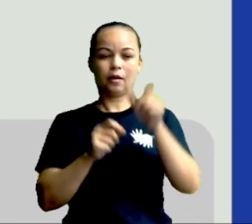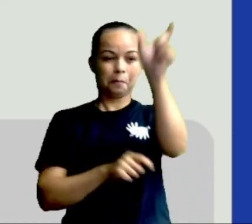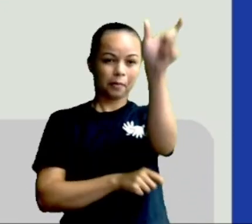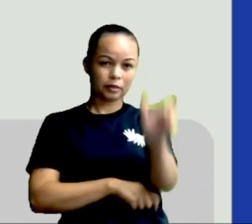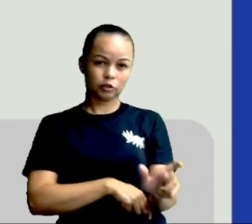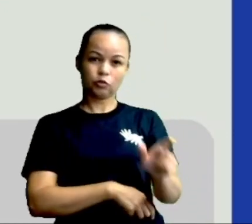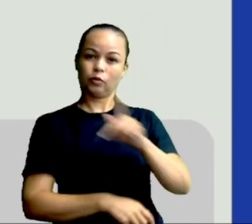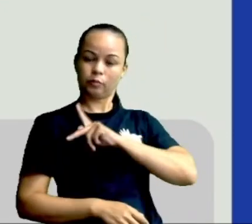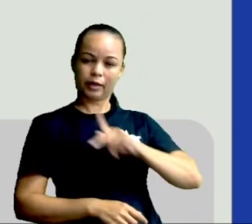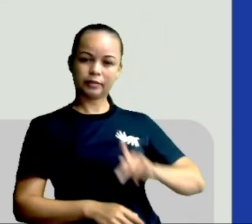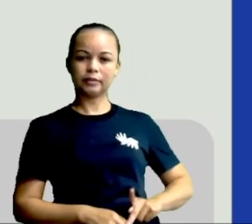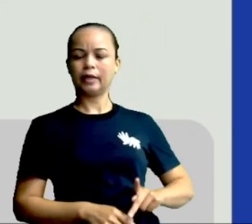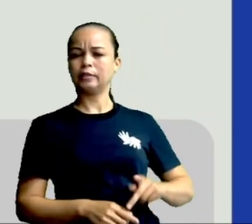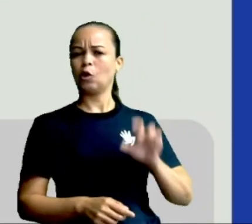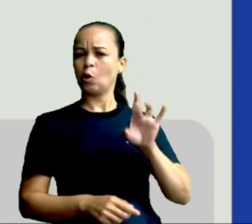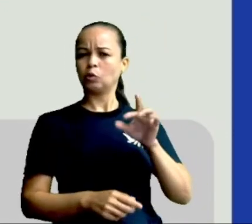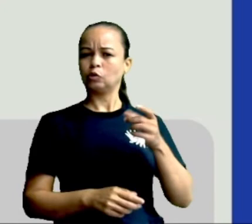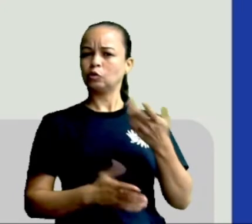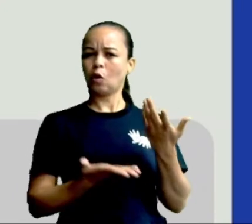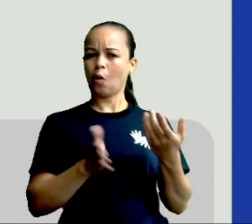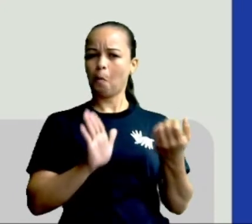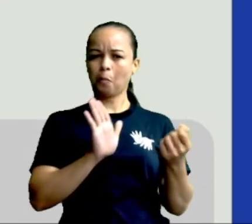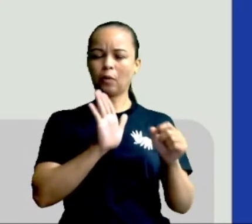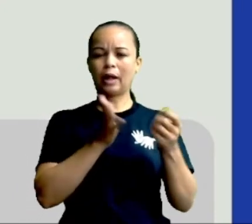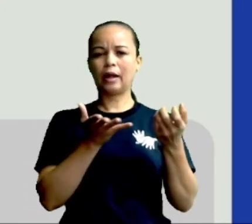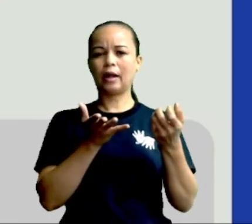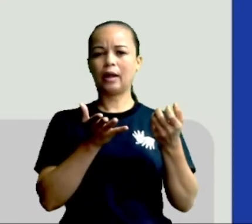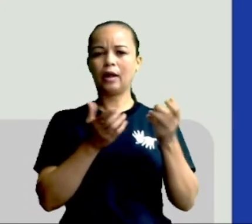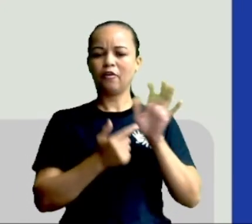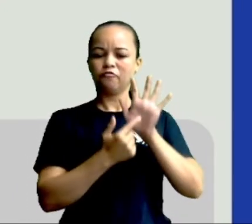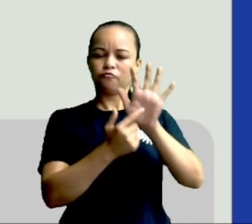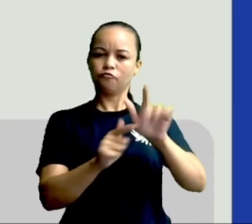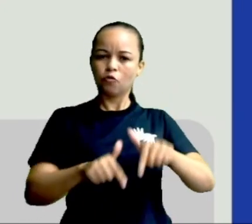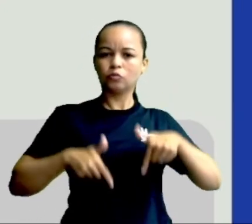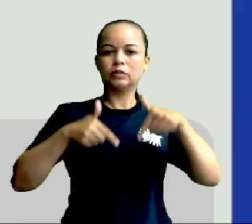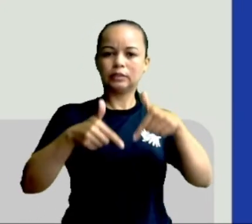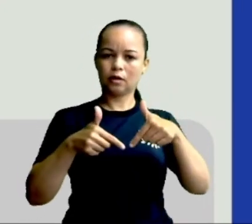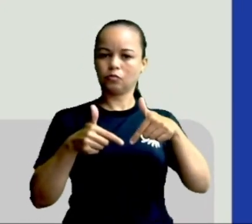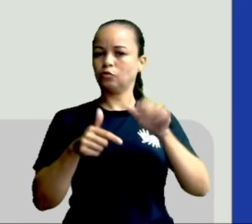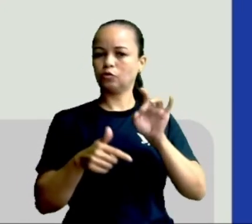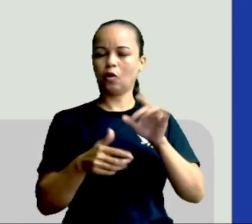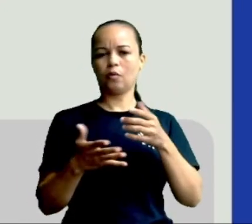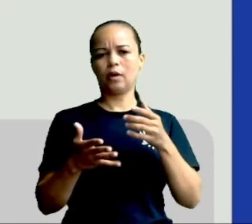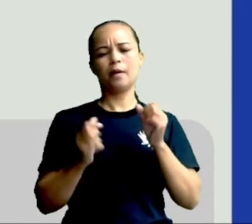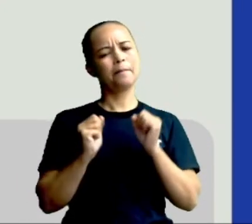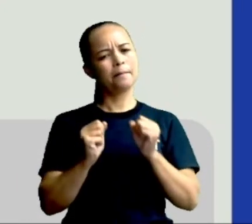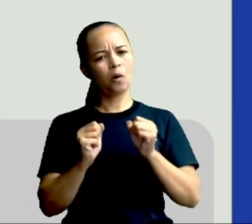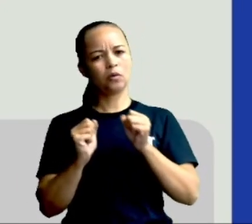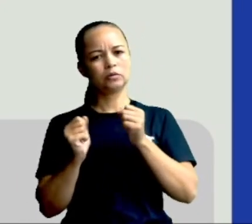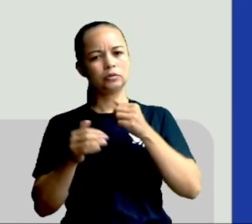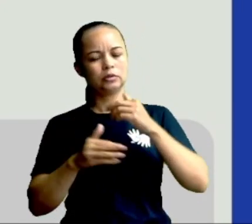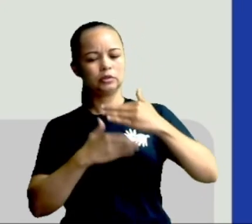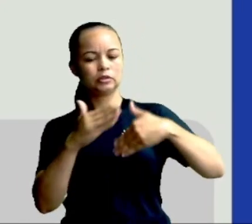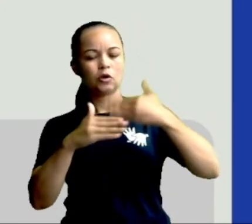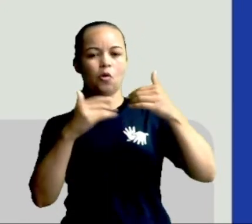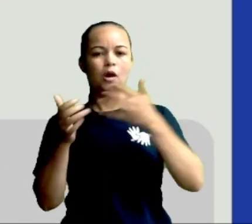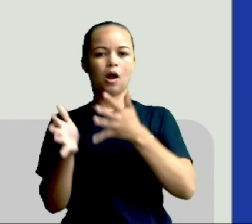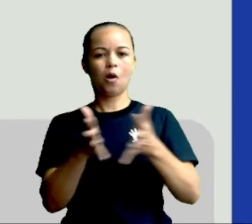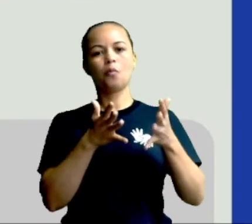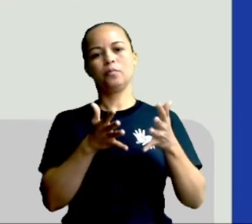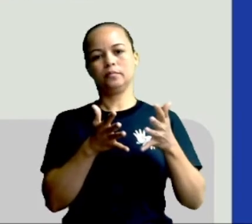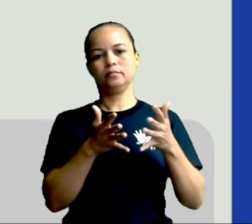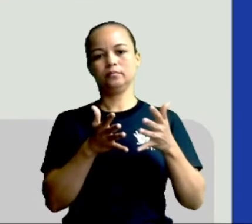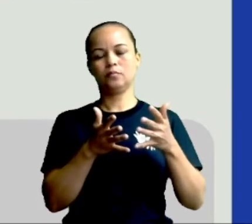presidencial ela não tem apenas função simbólica então beija ele pode dissolver o Parlamento então